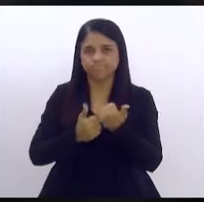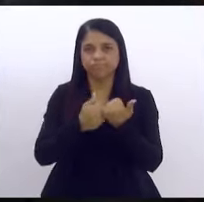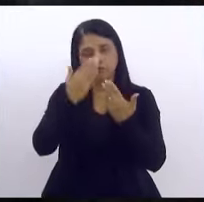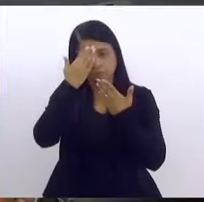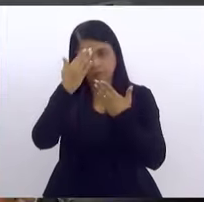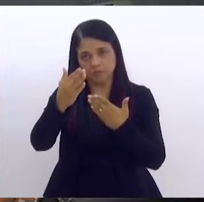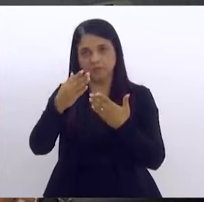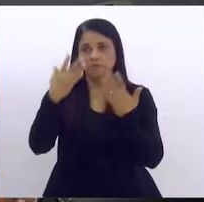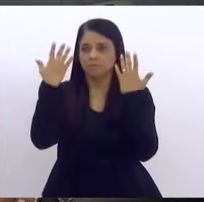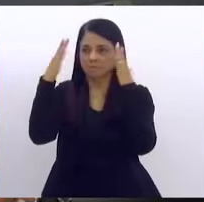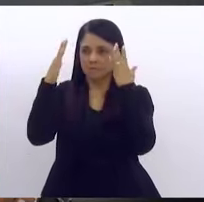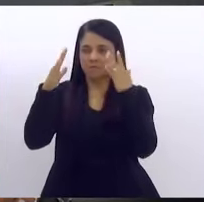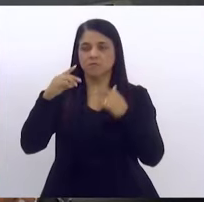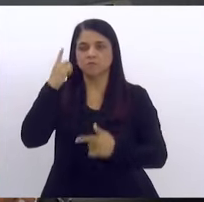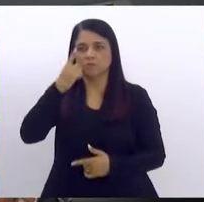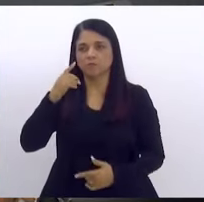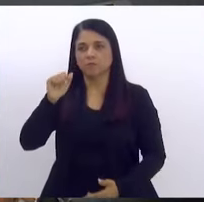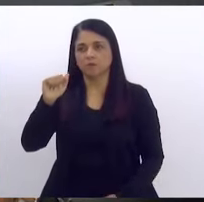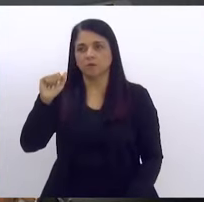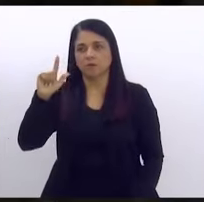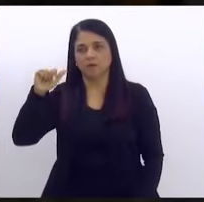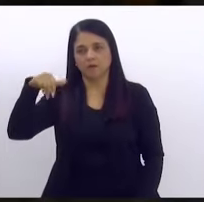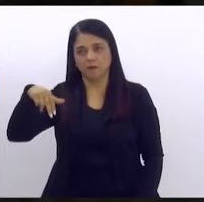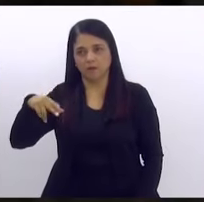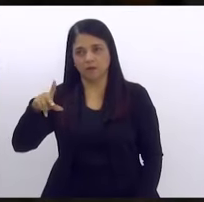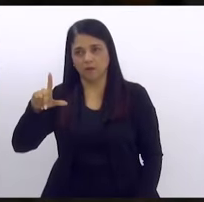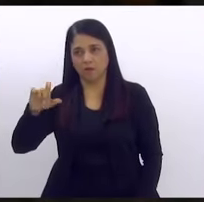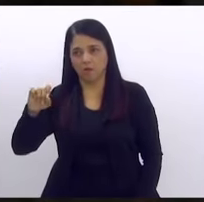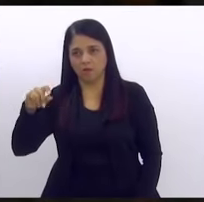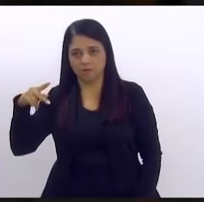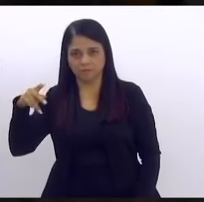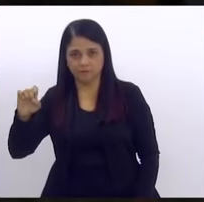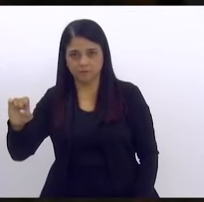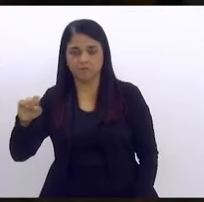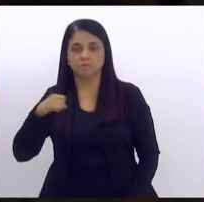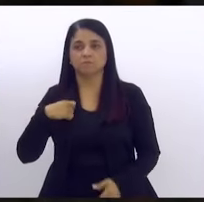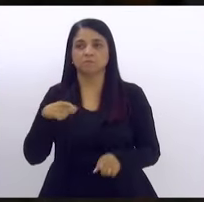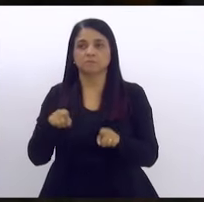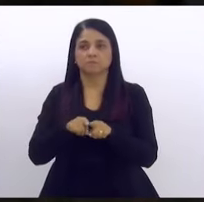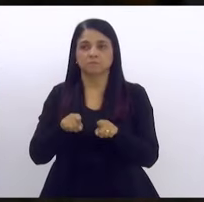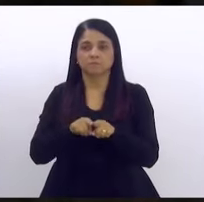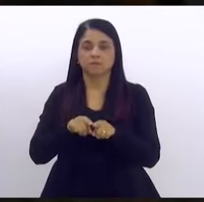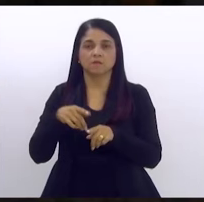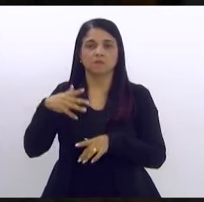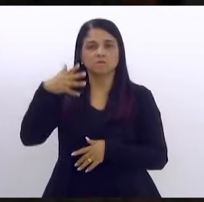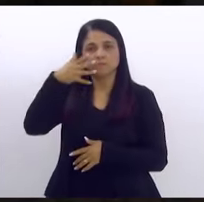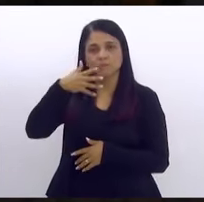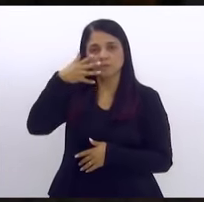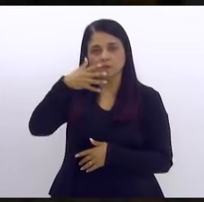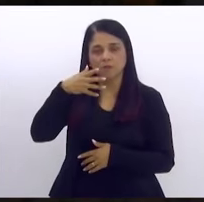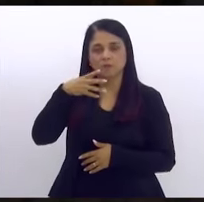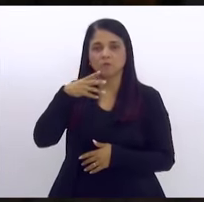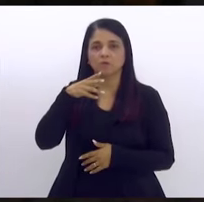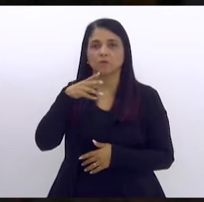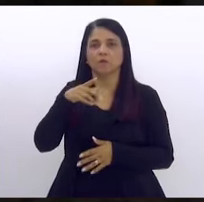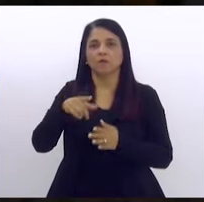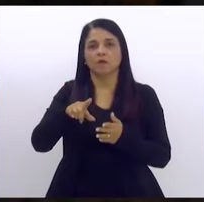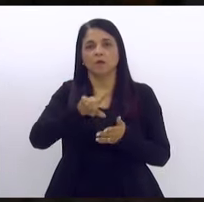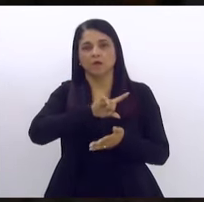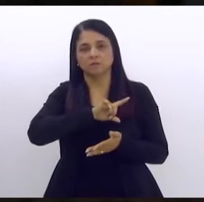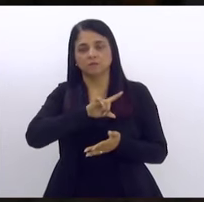Parabéns, nosso nobre deputado Alan Lopes. Pela ordem. E como a palavra do nosso deputado anterior,